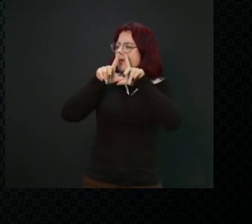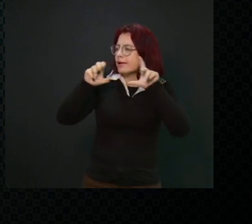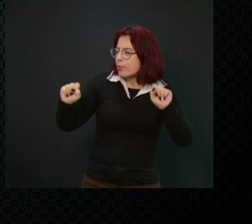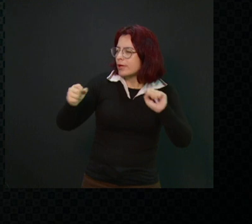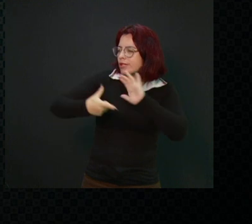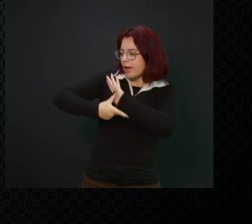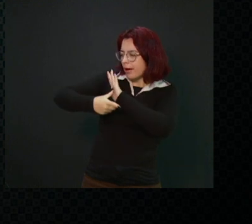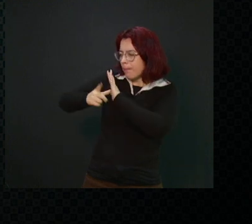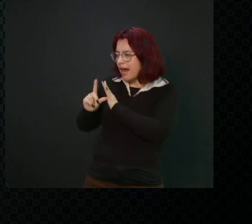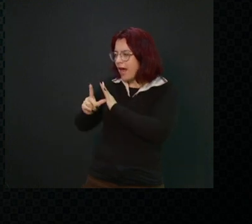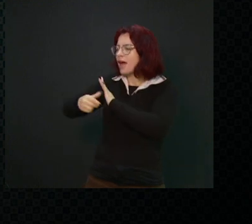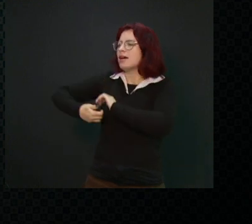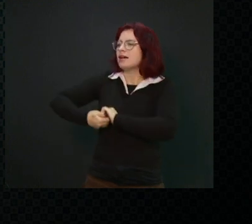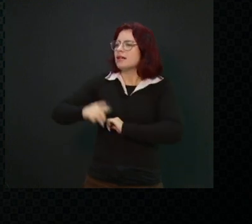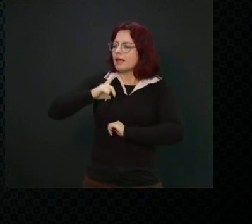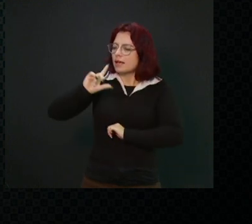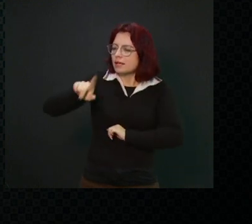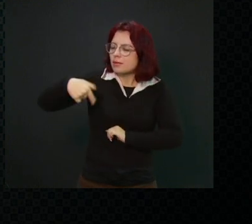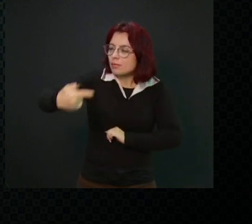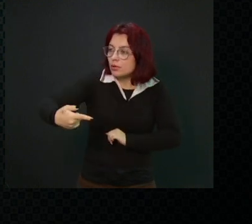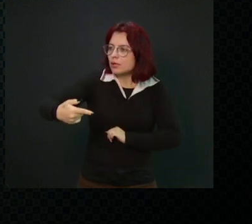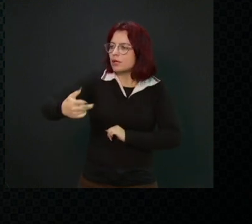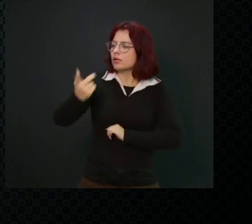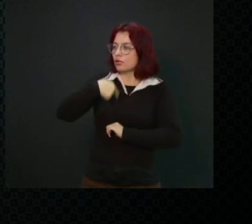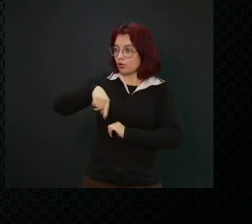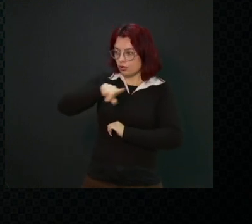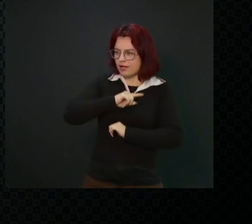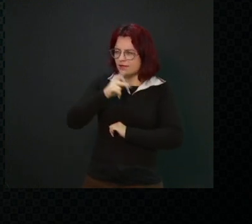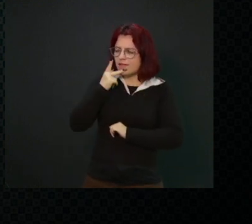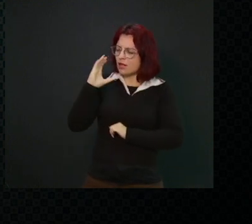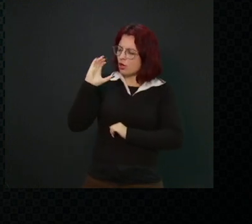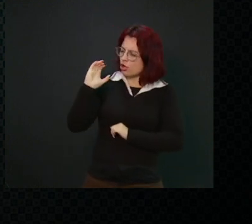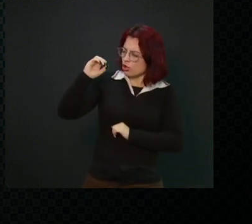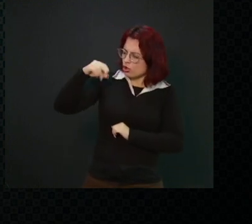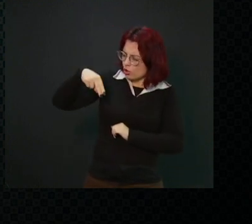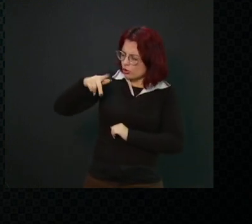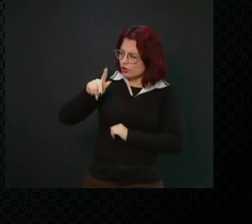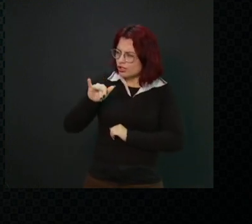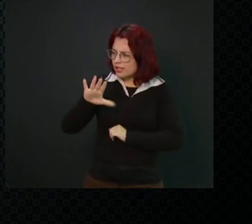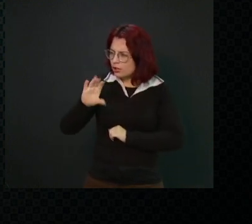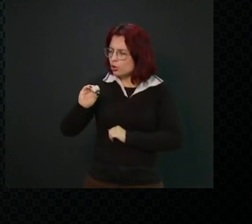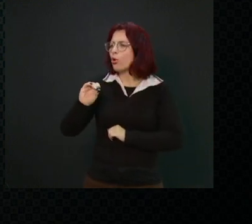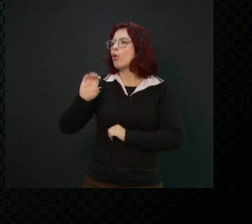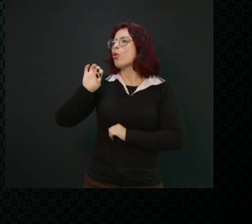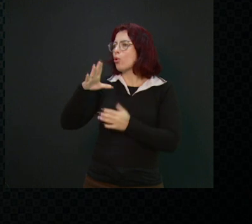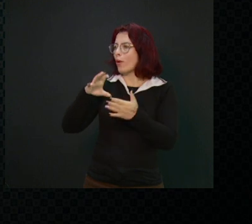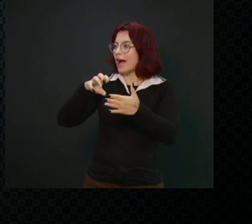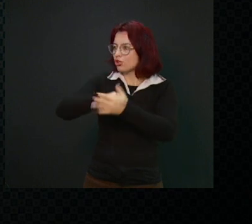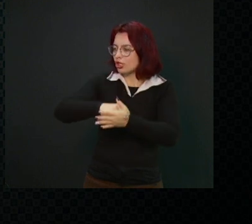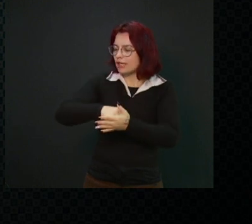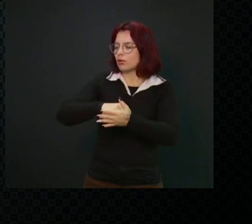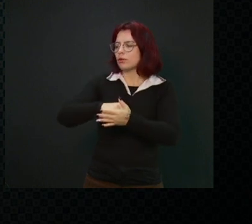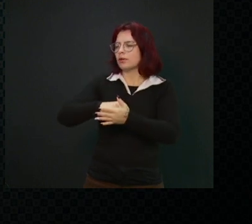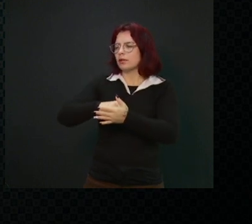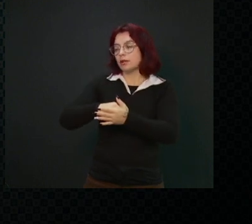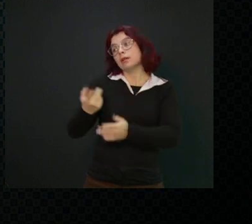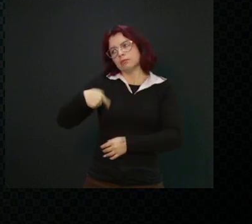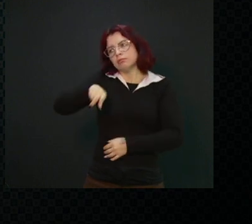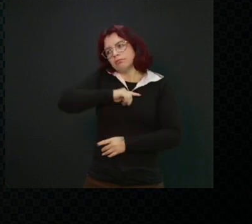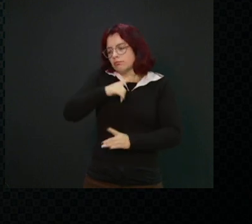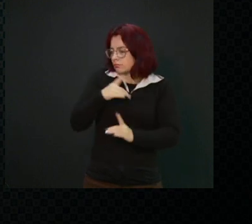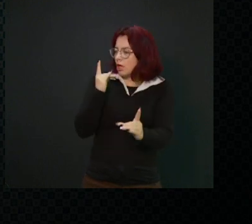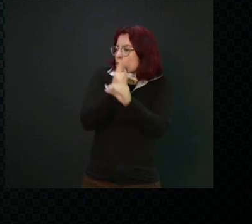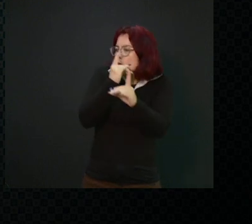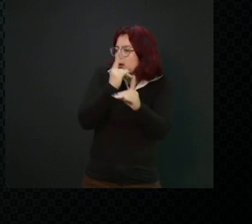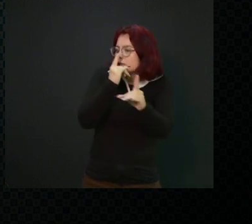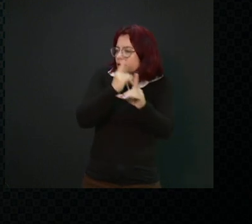a nomenclatura correta é congênito e adquirido. Isso mesmo. A gente está encontrando em